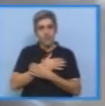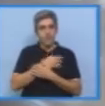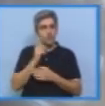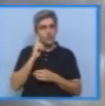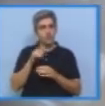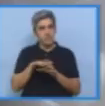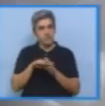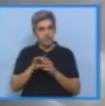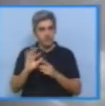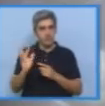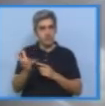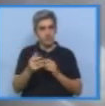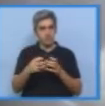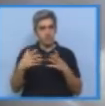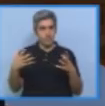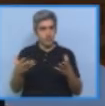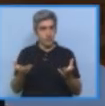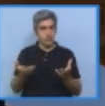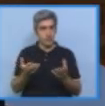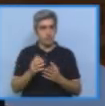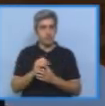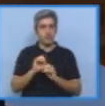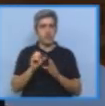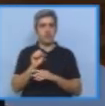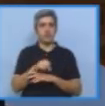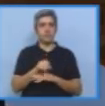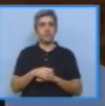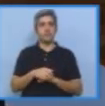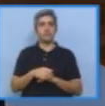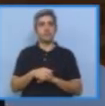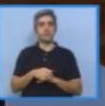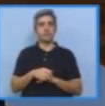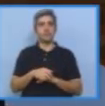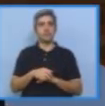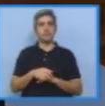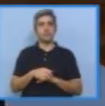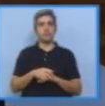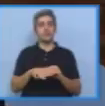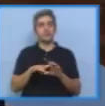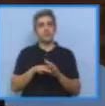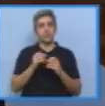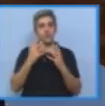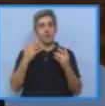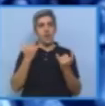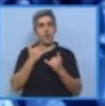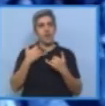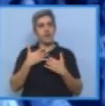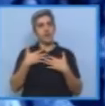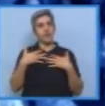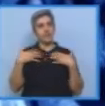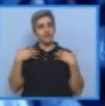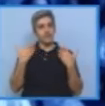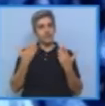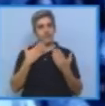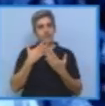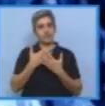dia participado por uma comunidade alargada. Claro que sim, e no fundo é participar de uma grande alegria que se estende